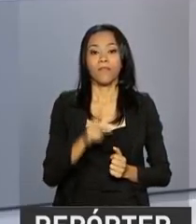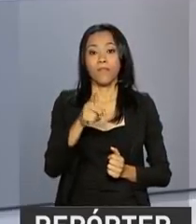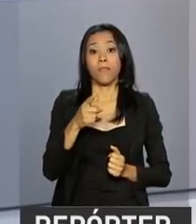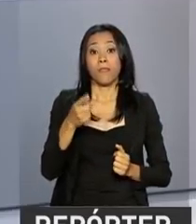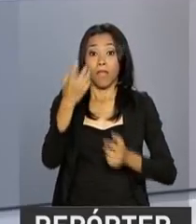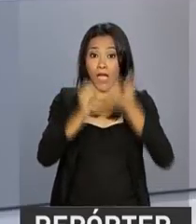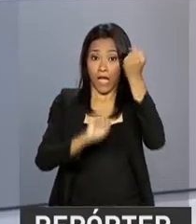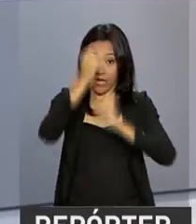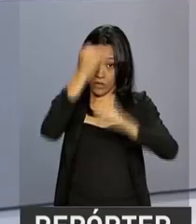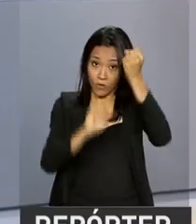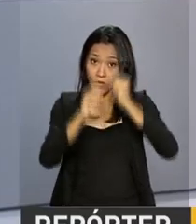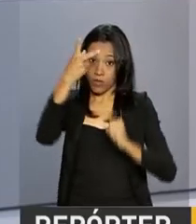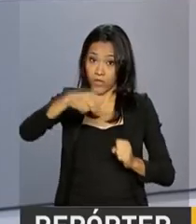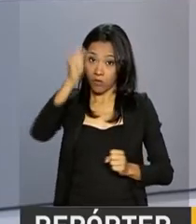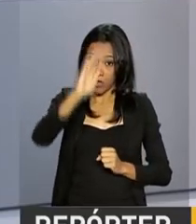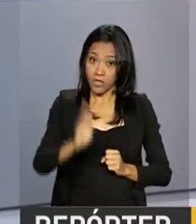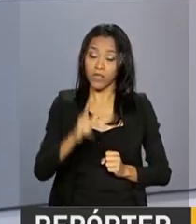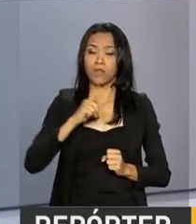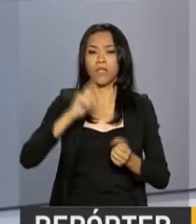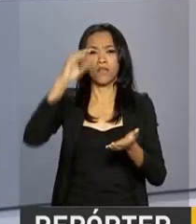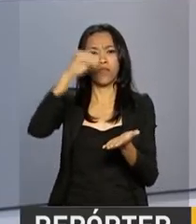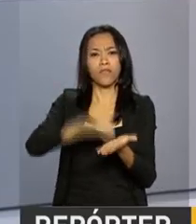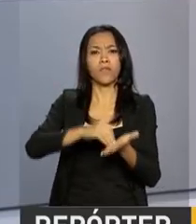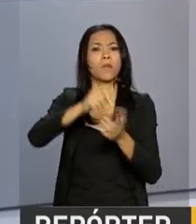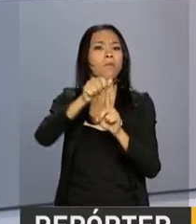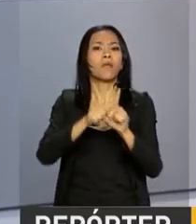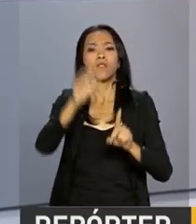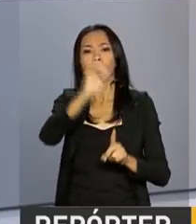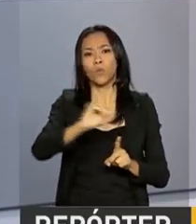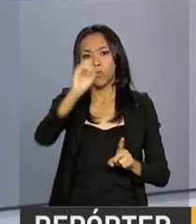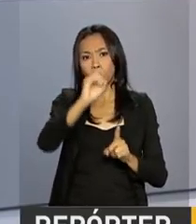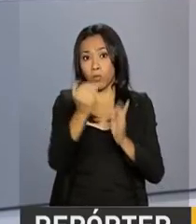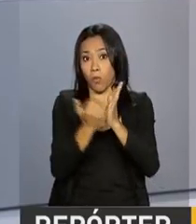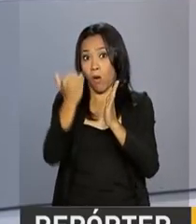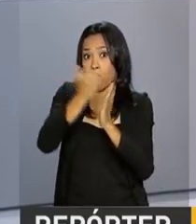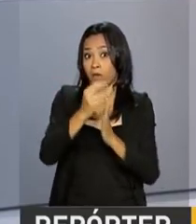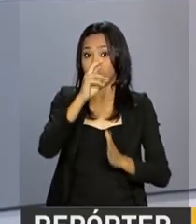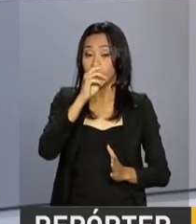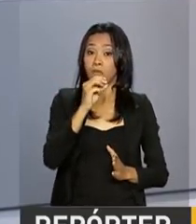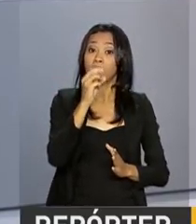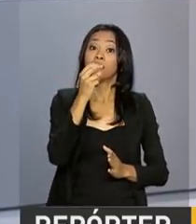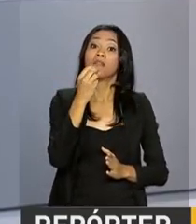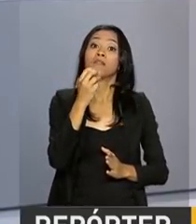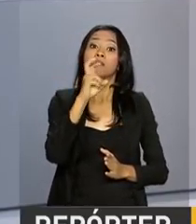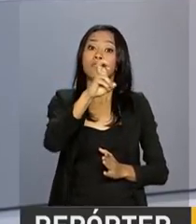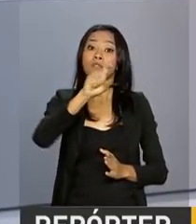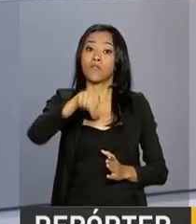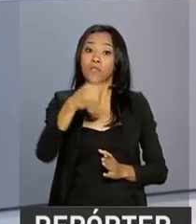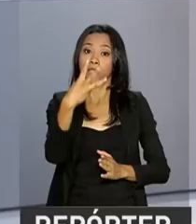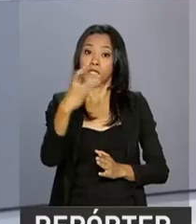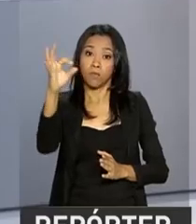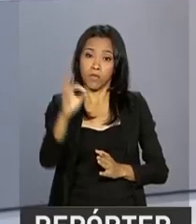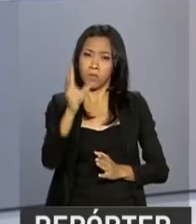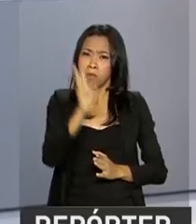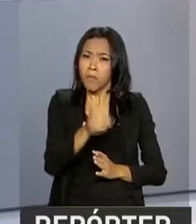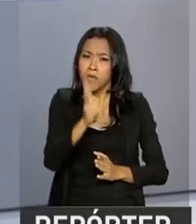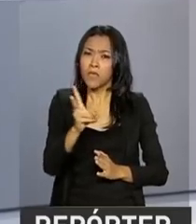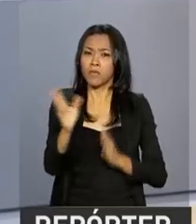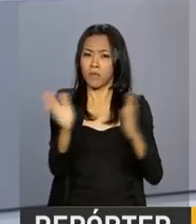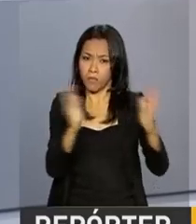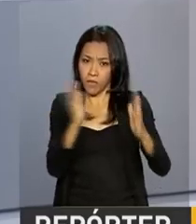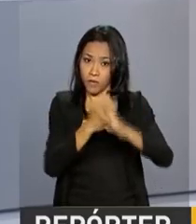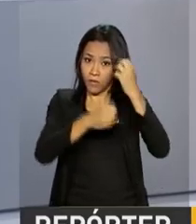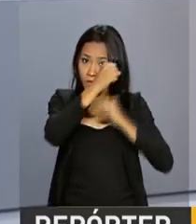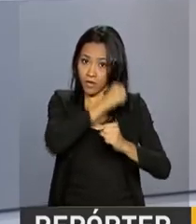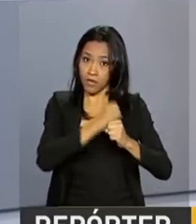produção industrial brasileira registrou em outubro alta de 5,3% em comparação com o mesmo período do ano passado. É